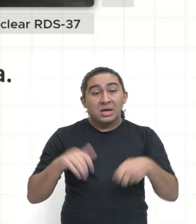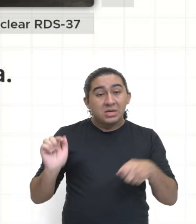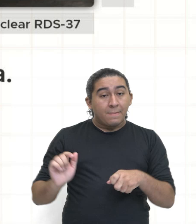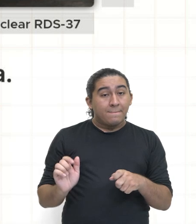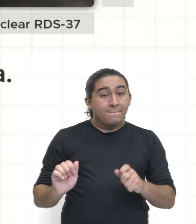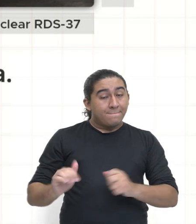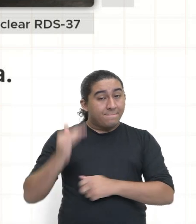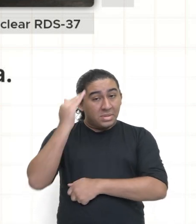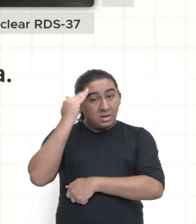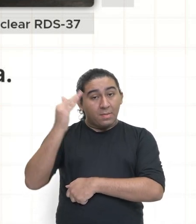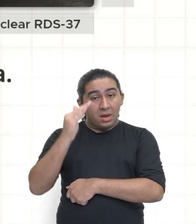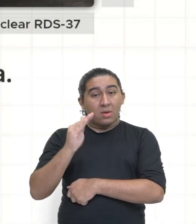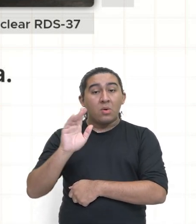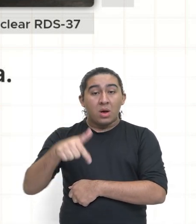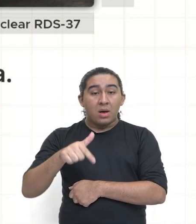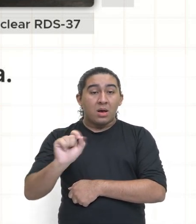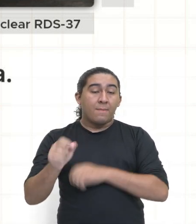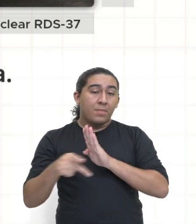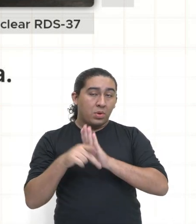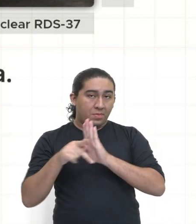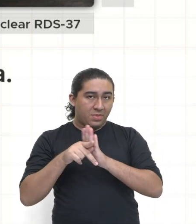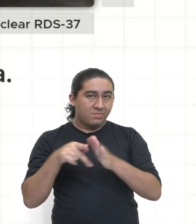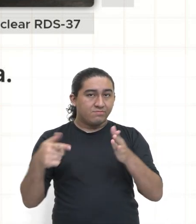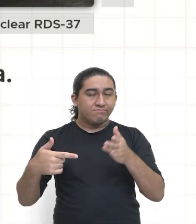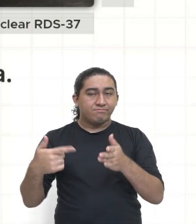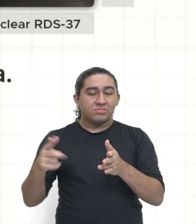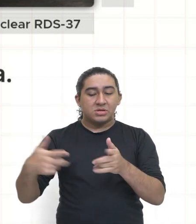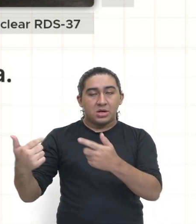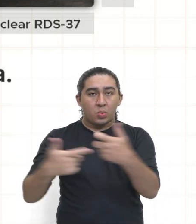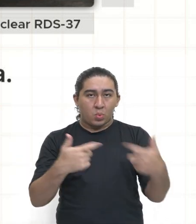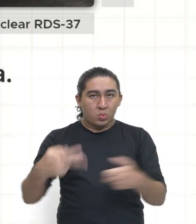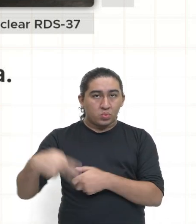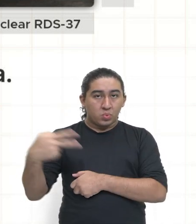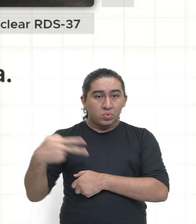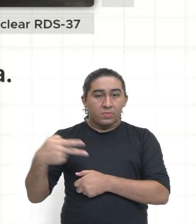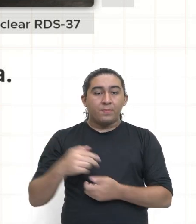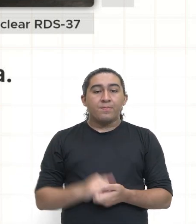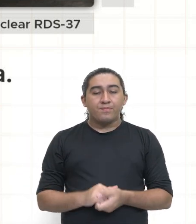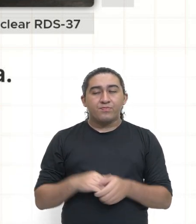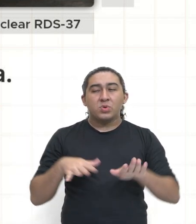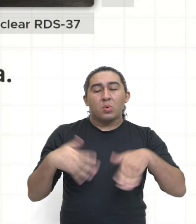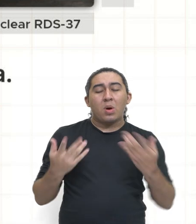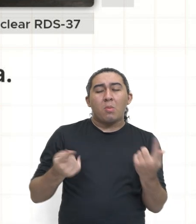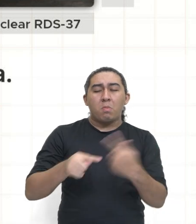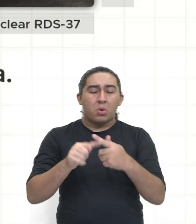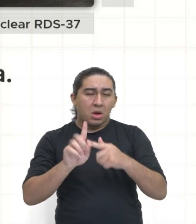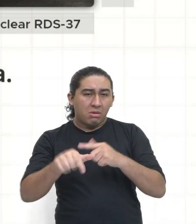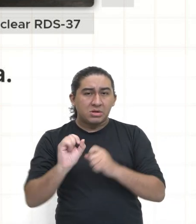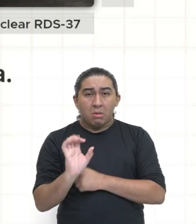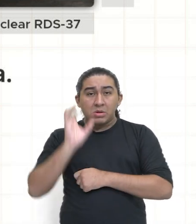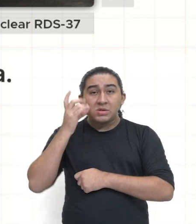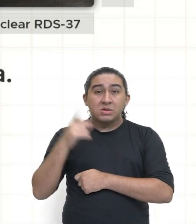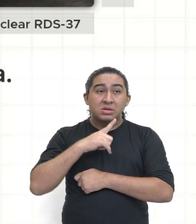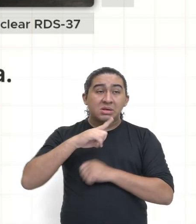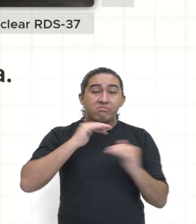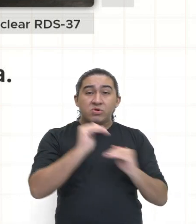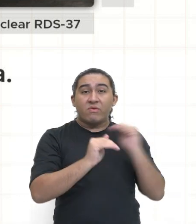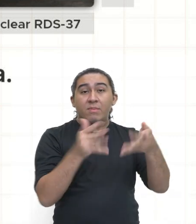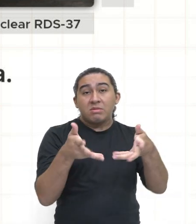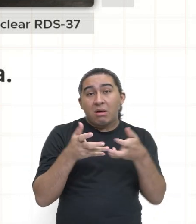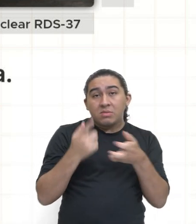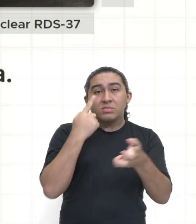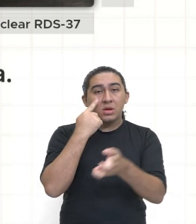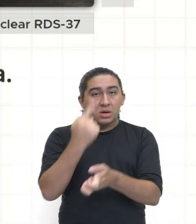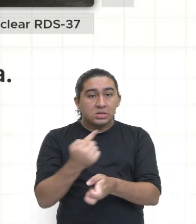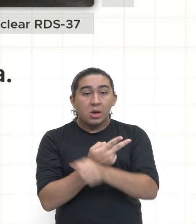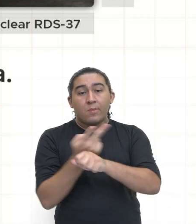bombas usadas no Japão durante a Segunda Guerra Mundial. E qual vai ser o motivo para essa corrida armamentista, por essa